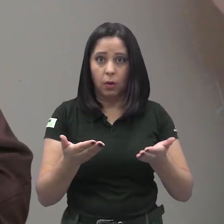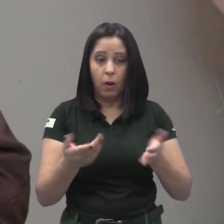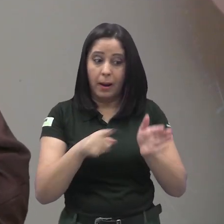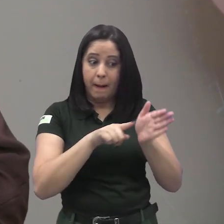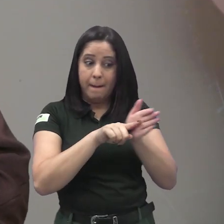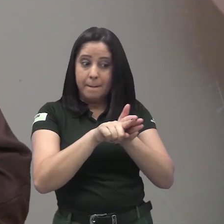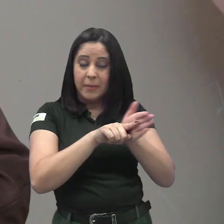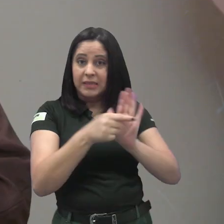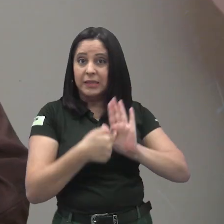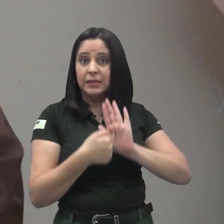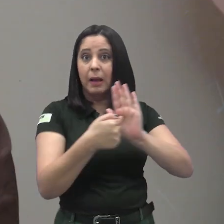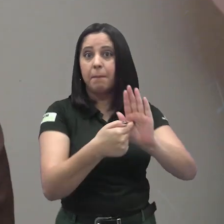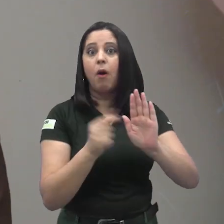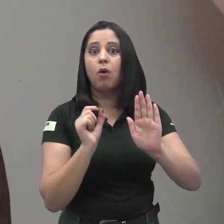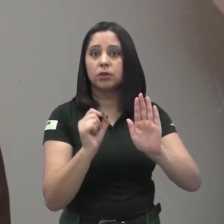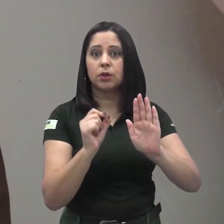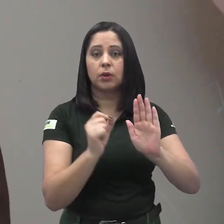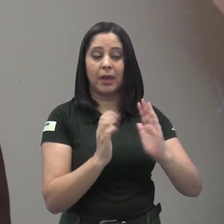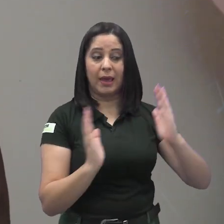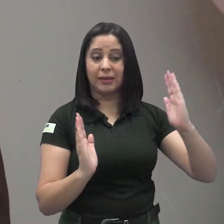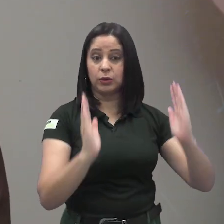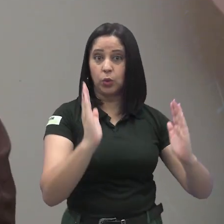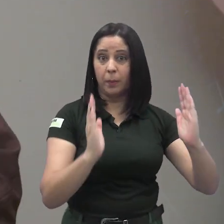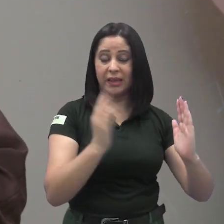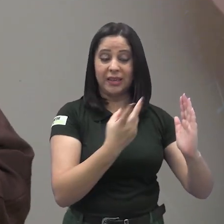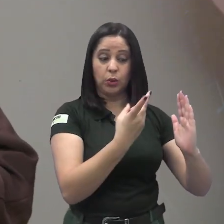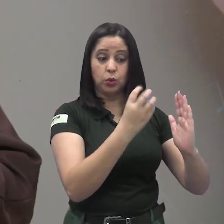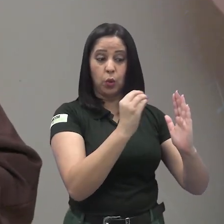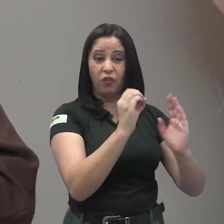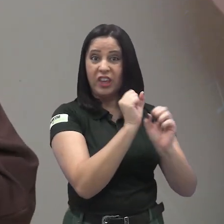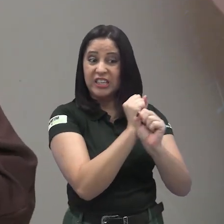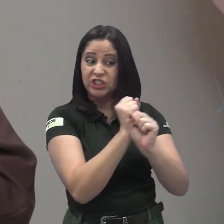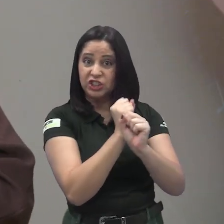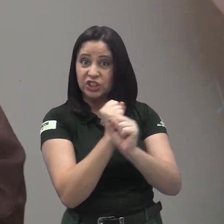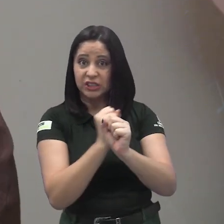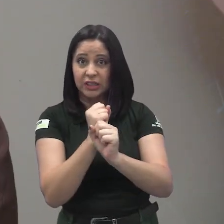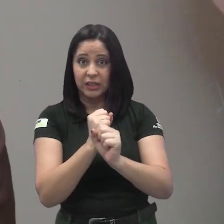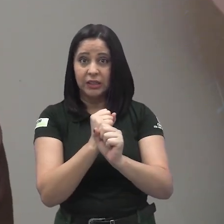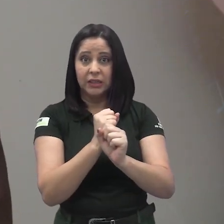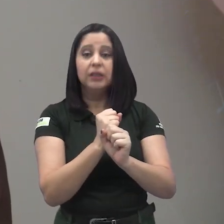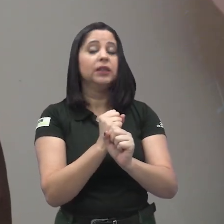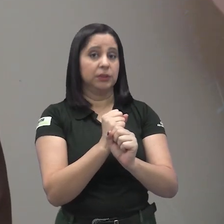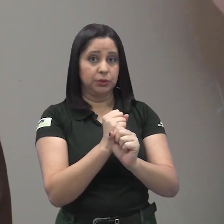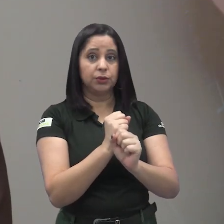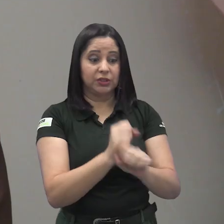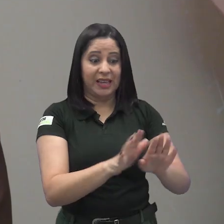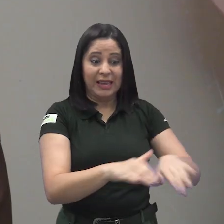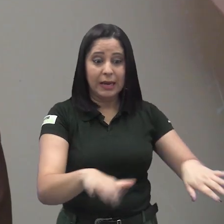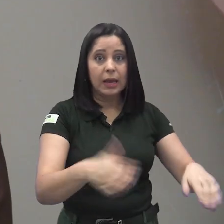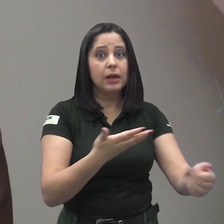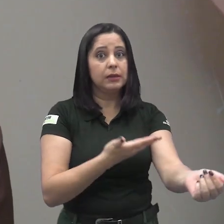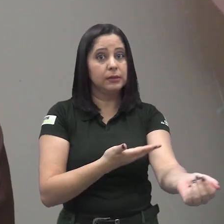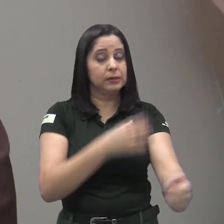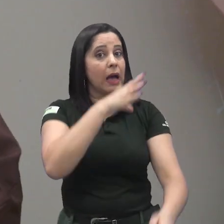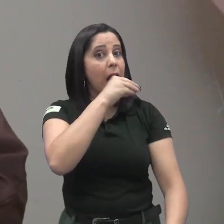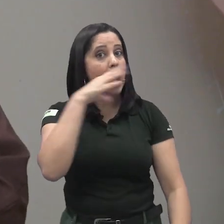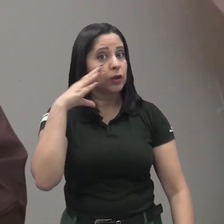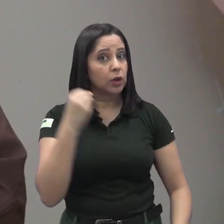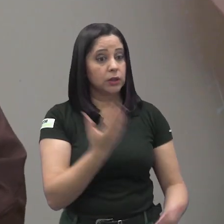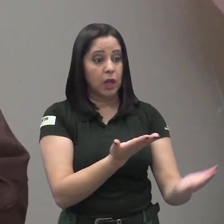mais cedo? Um estudo internacional aponta que nos últimos 20 anos, os casos de hipertensão em